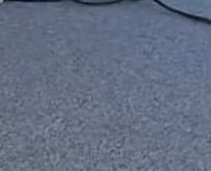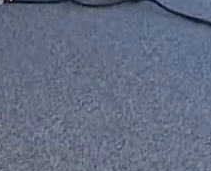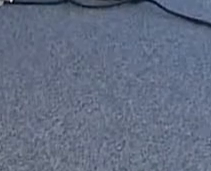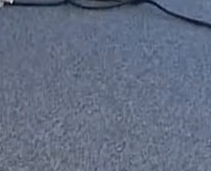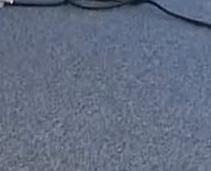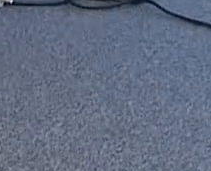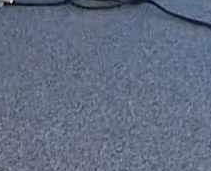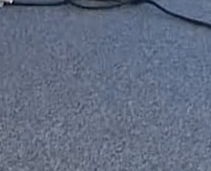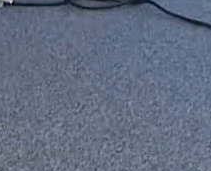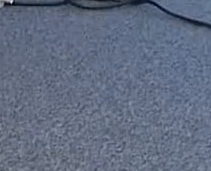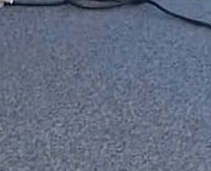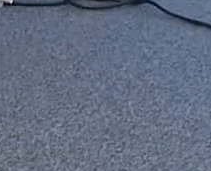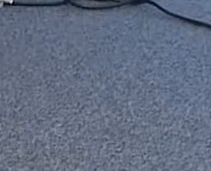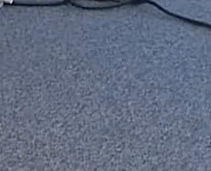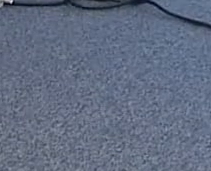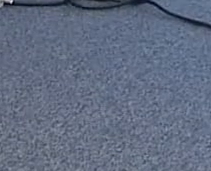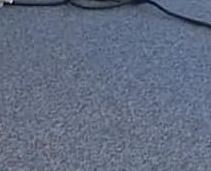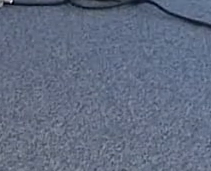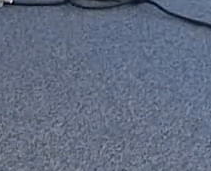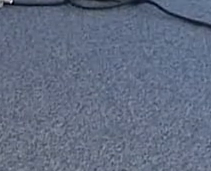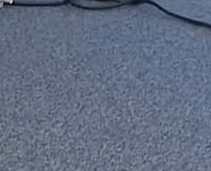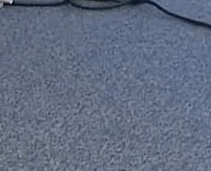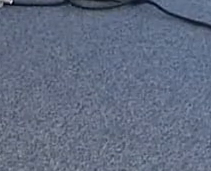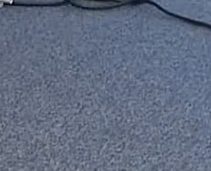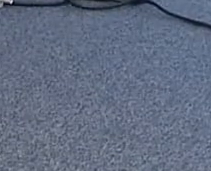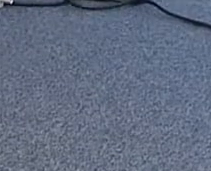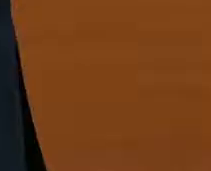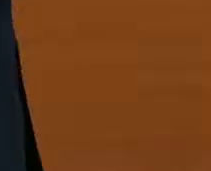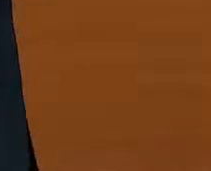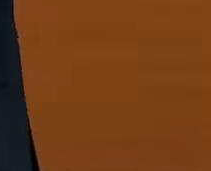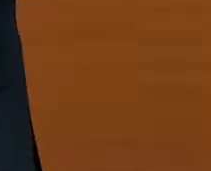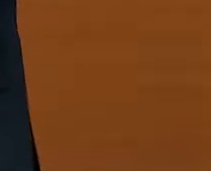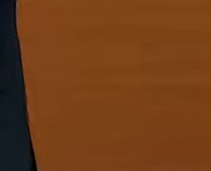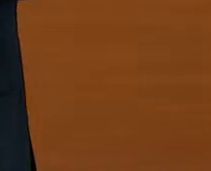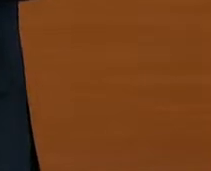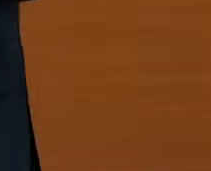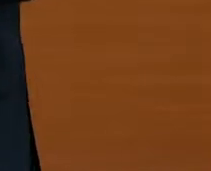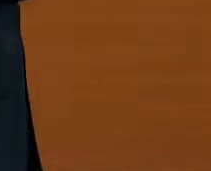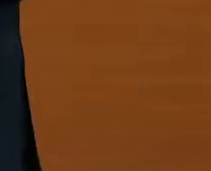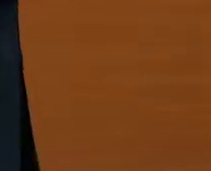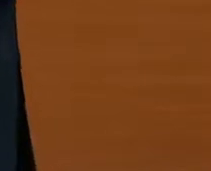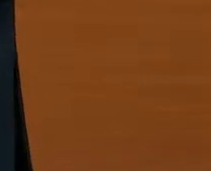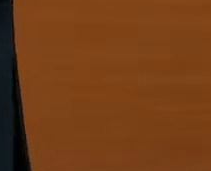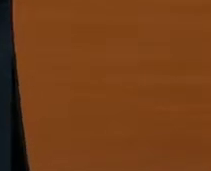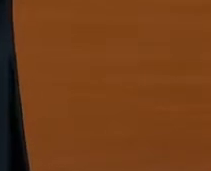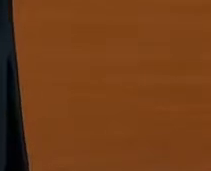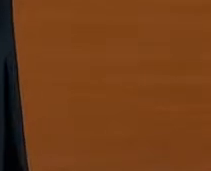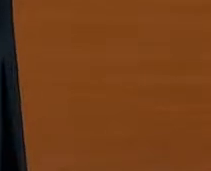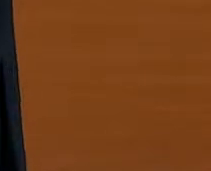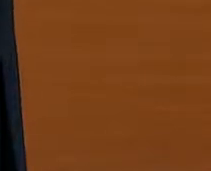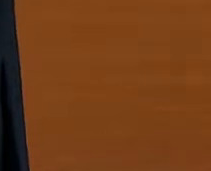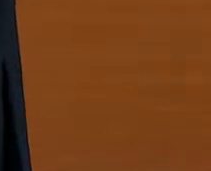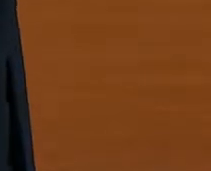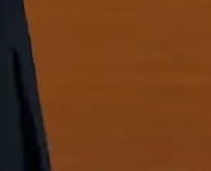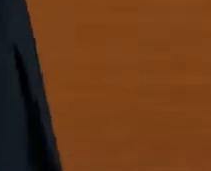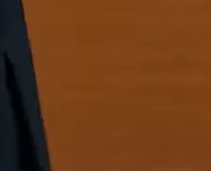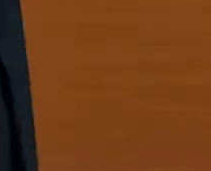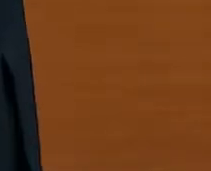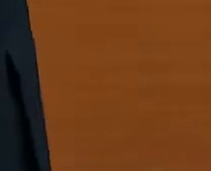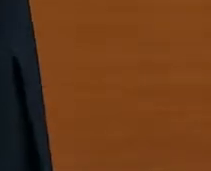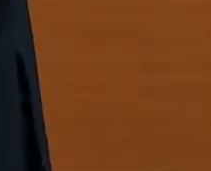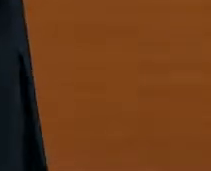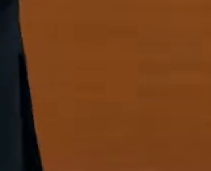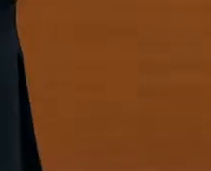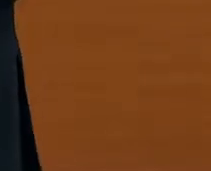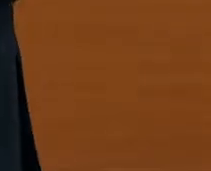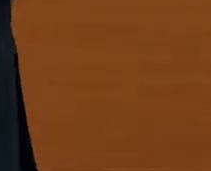uma honra, né? Uma honra estar aqui nessa casa e uma honra que representar o Banco de Óleos, que virou uma instituição referência